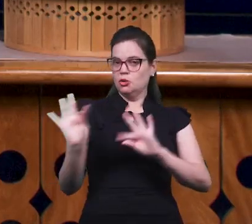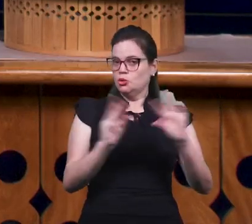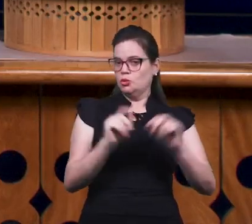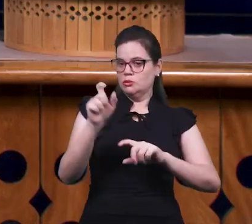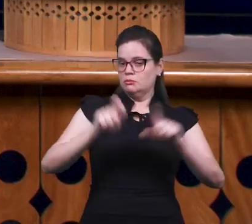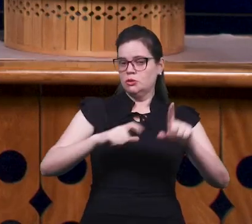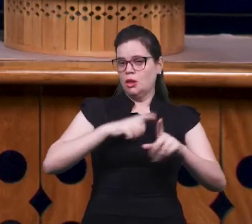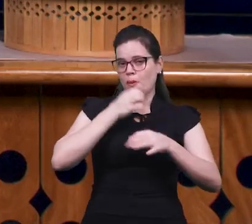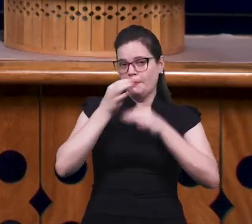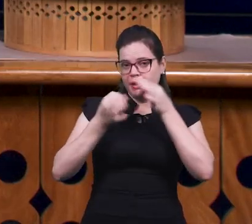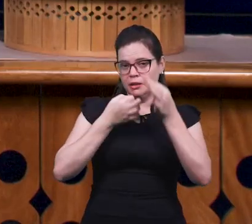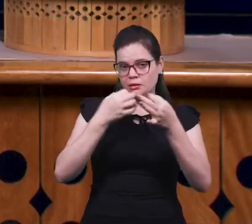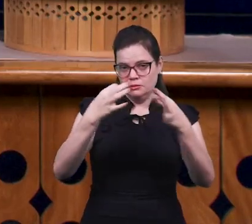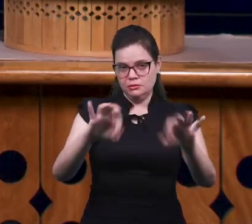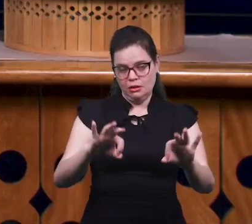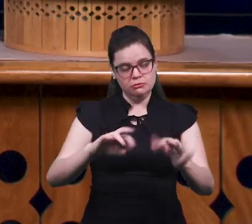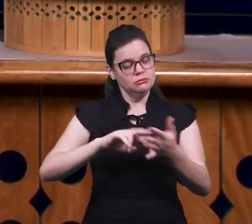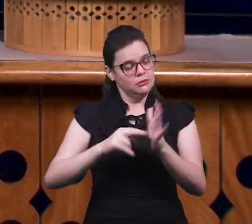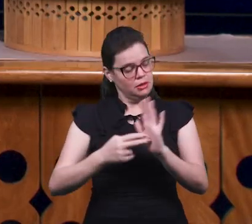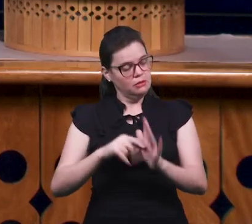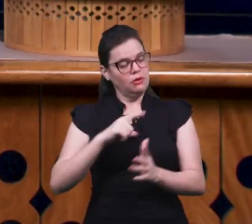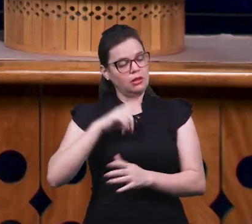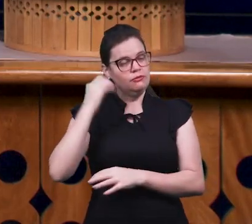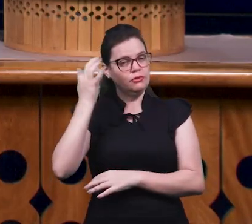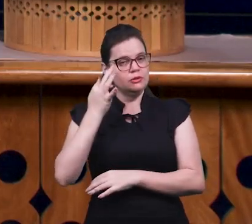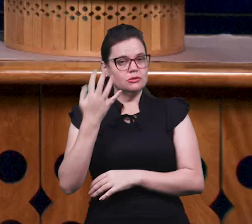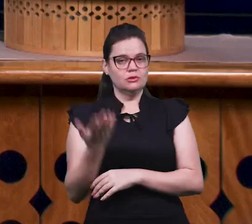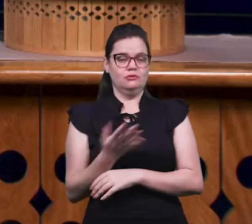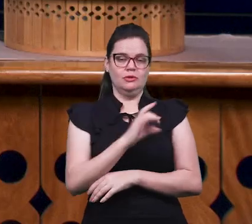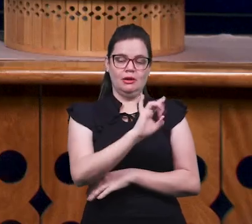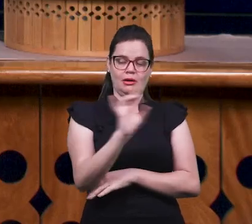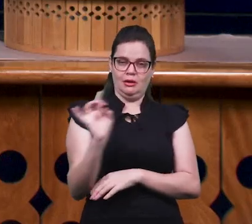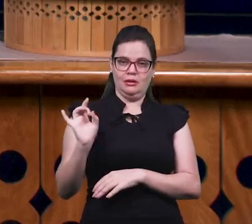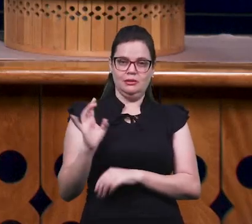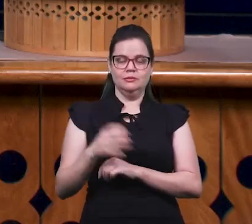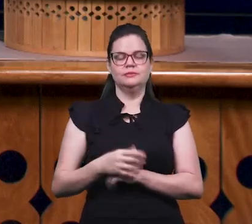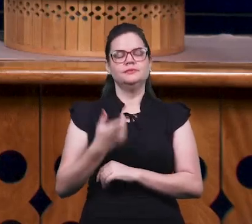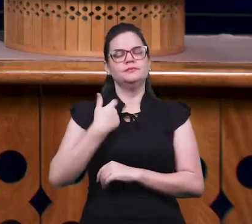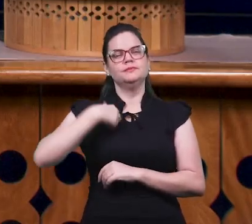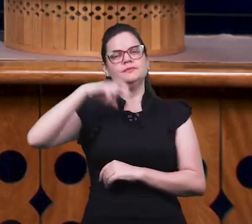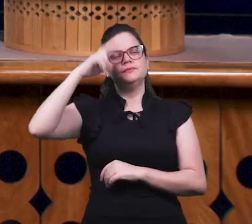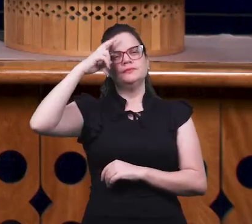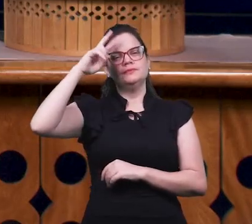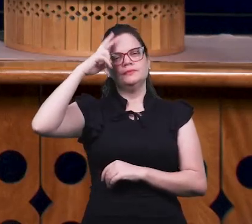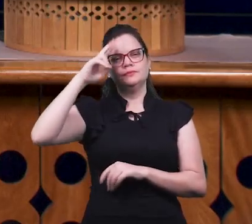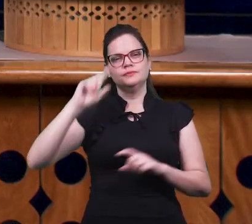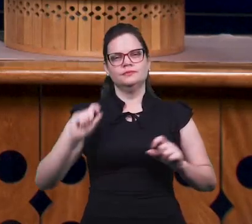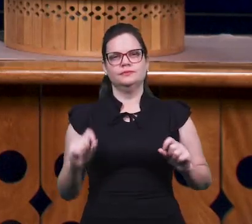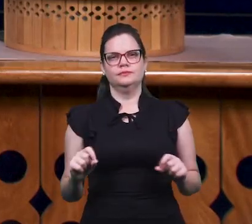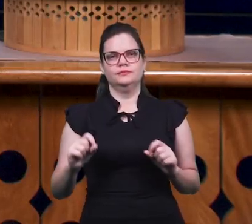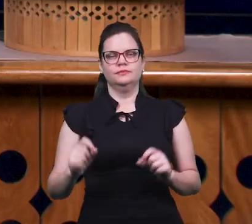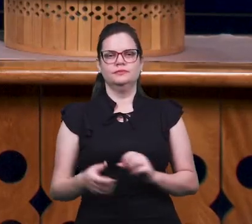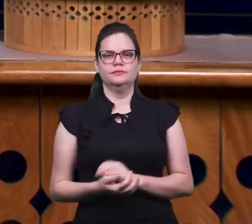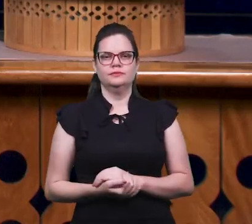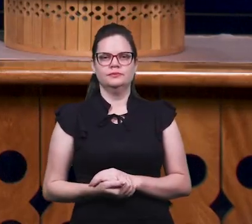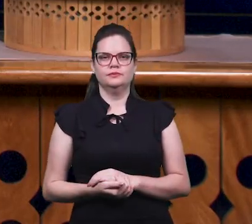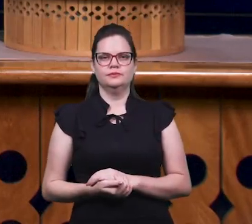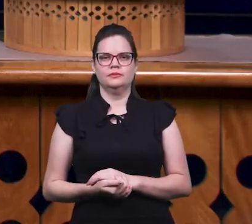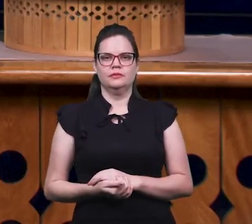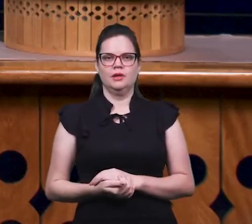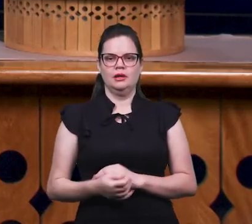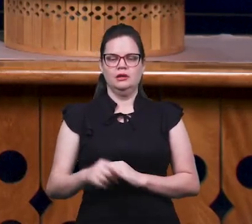lembro quando um jovem, ele estava numa sala de filosofia,